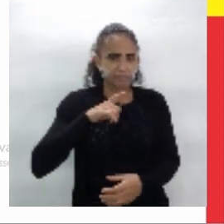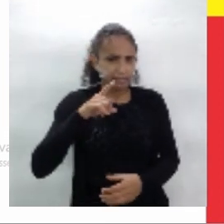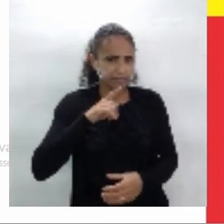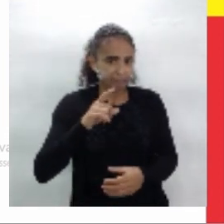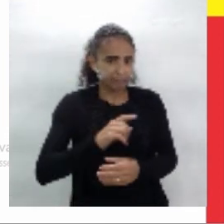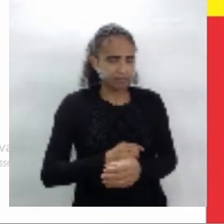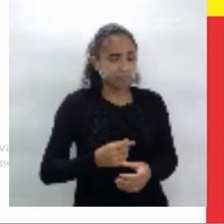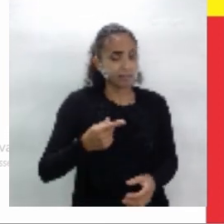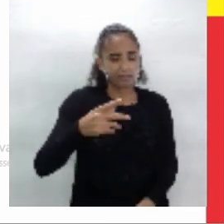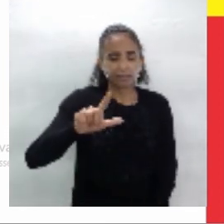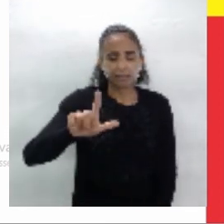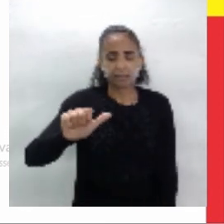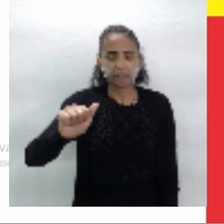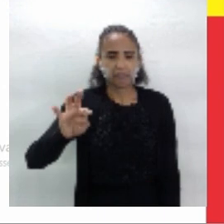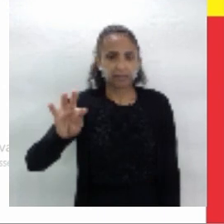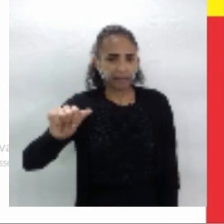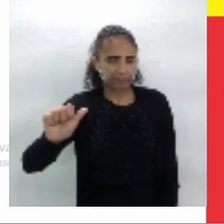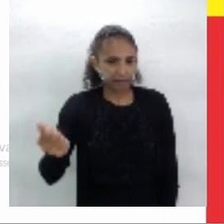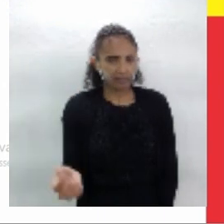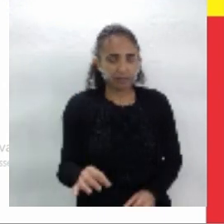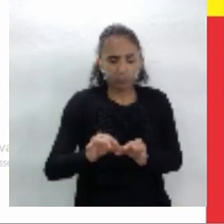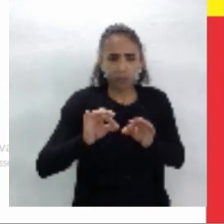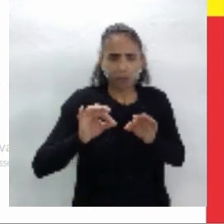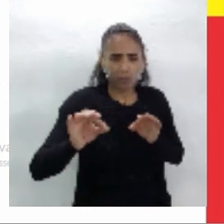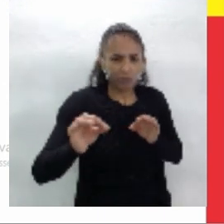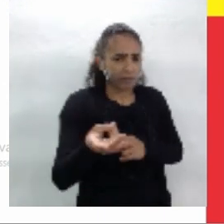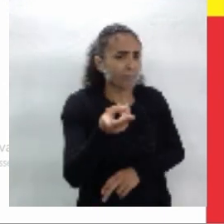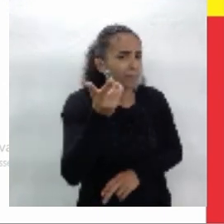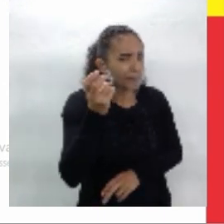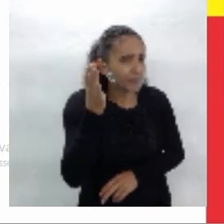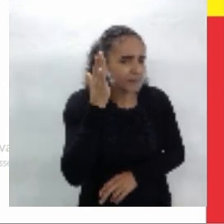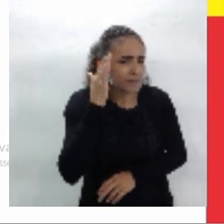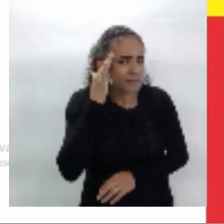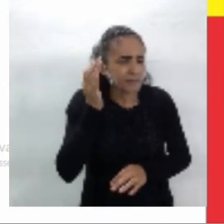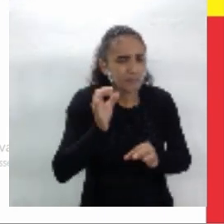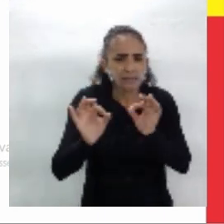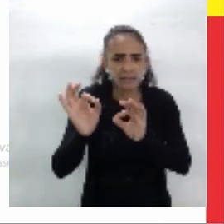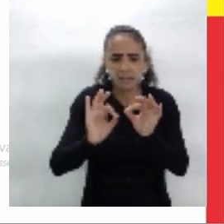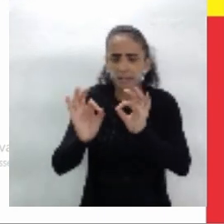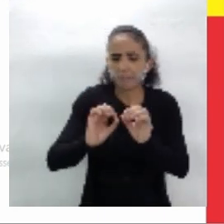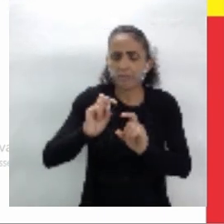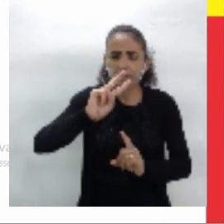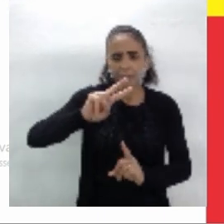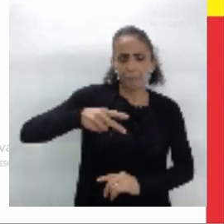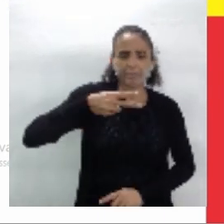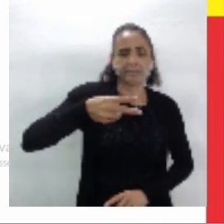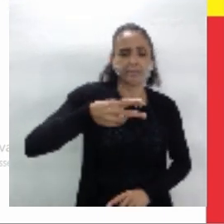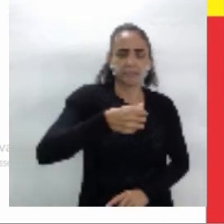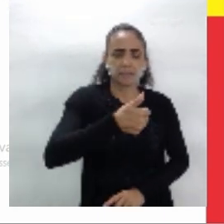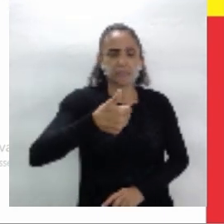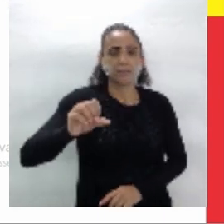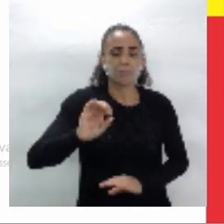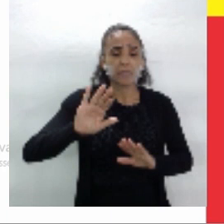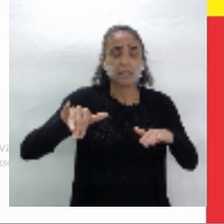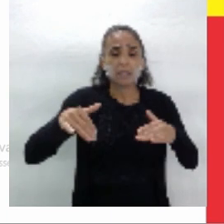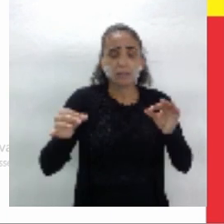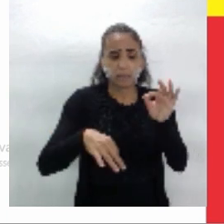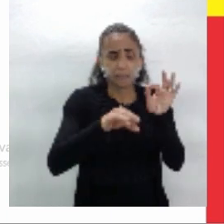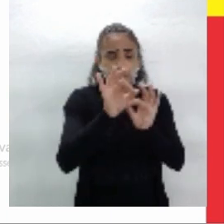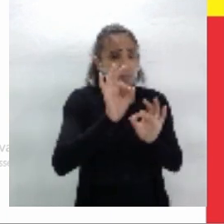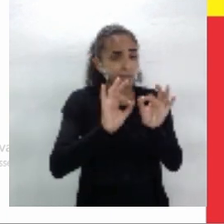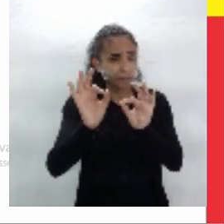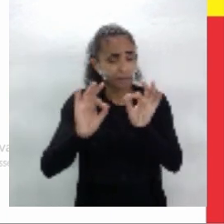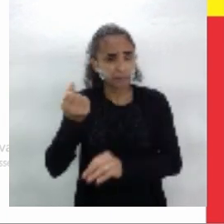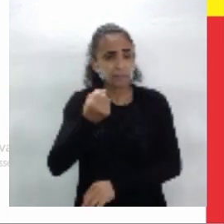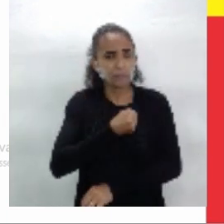2.464 lacres. Localize na reta, nesse caso a gente vai saber colocar a potência de 10. Ó. Em quais potências de 10 esse número